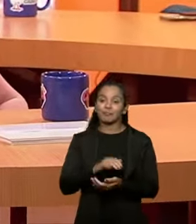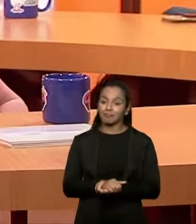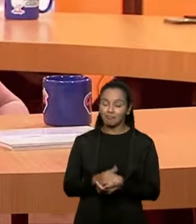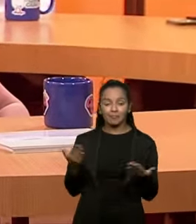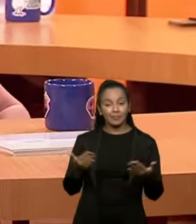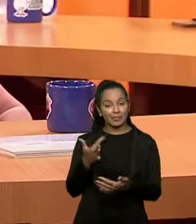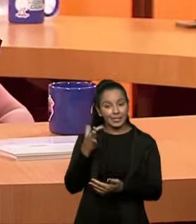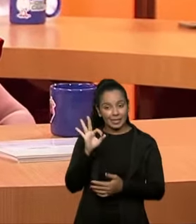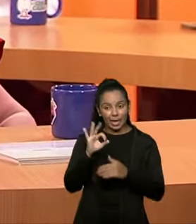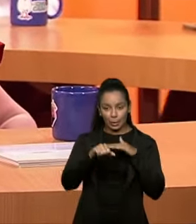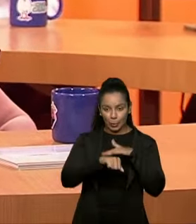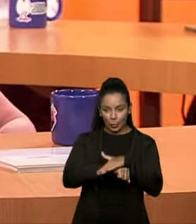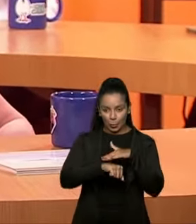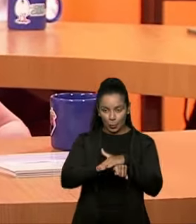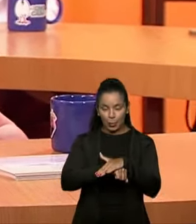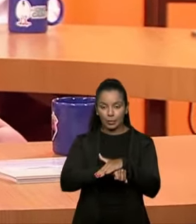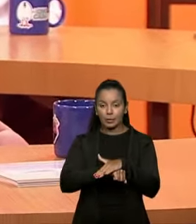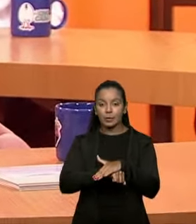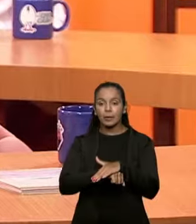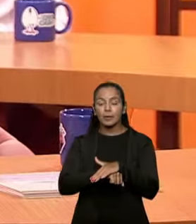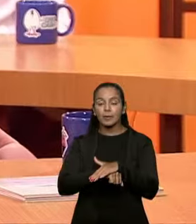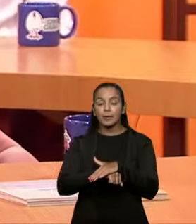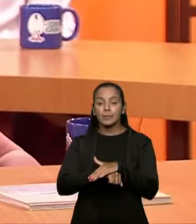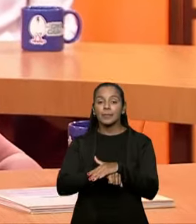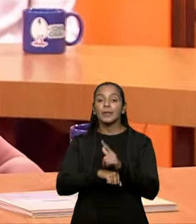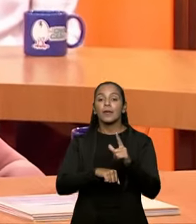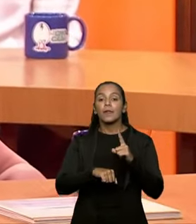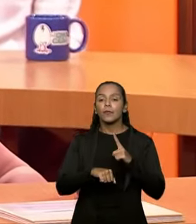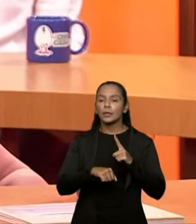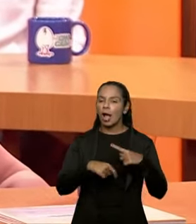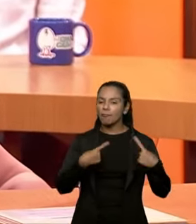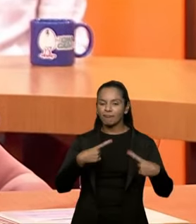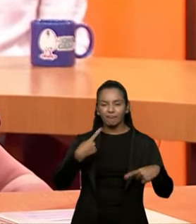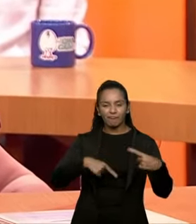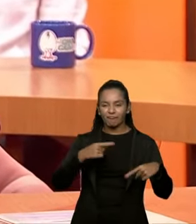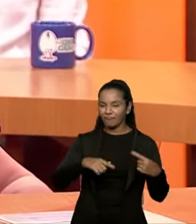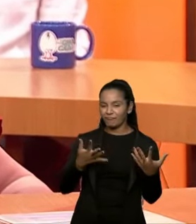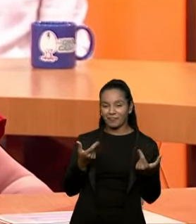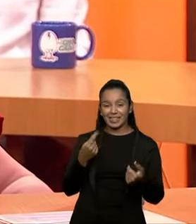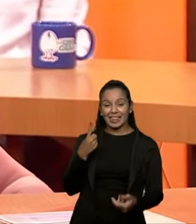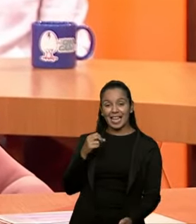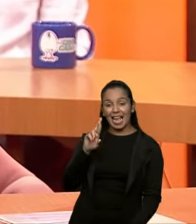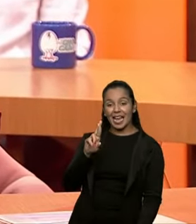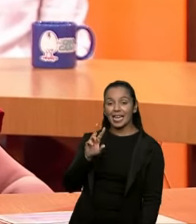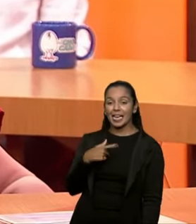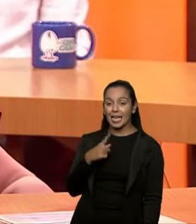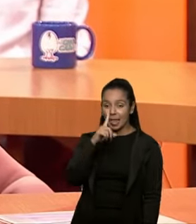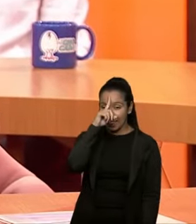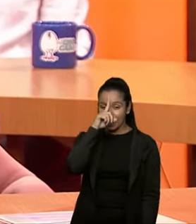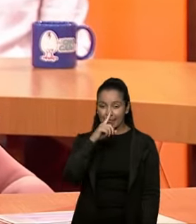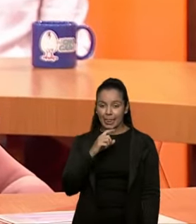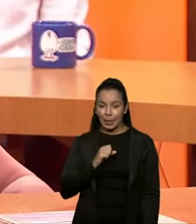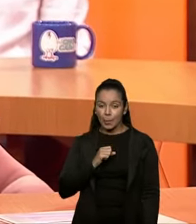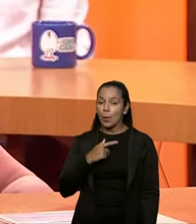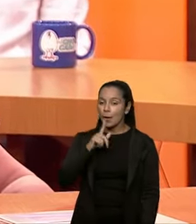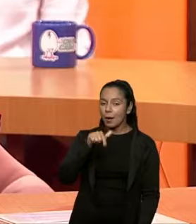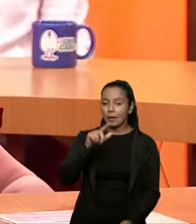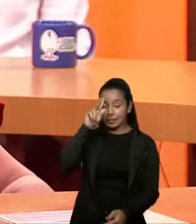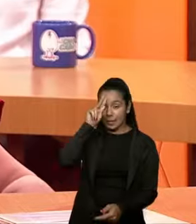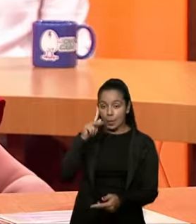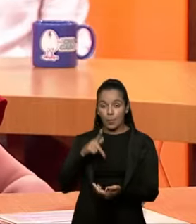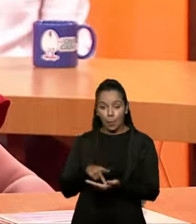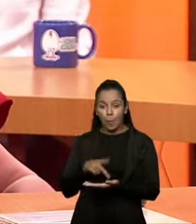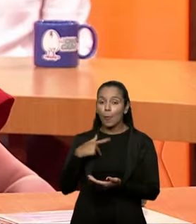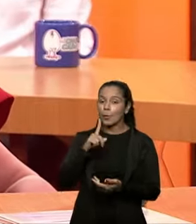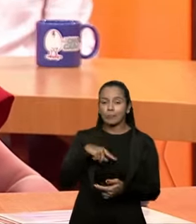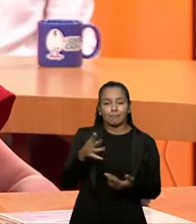às 10 horas da noite, eu vou estar com uma DR maravilhosa com o Demore. Foi maravilhoso participar do programa do Demore.